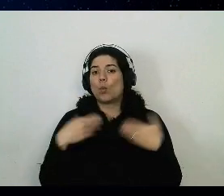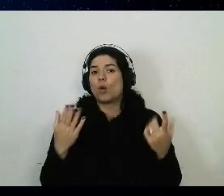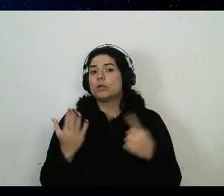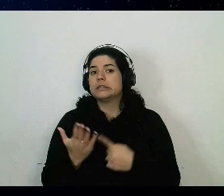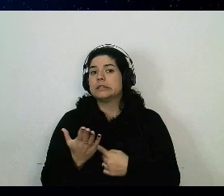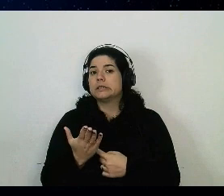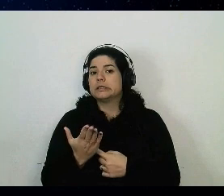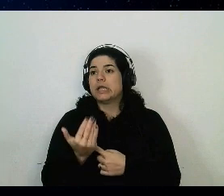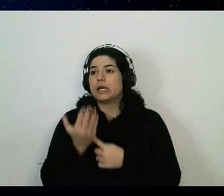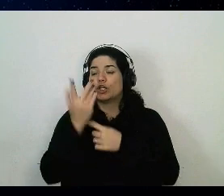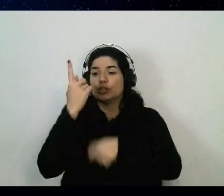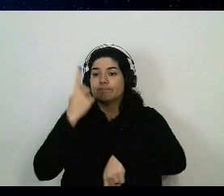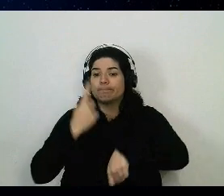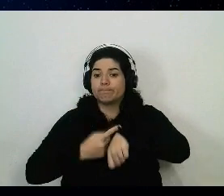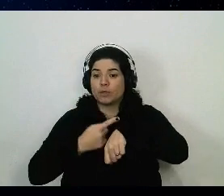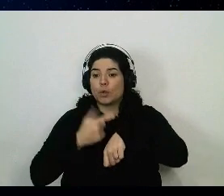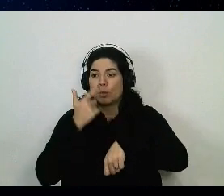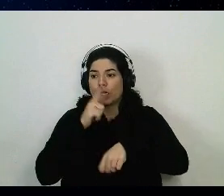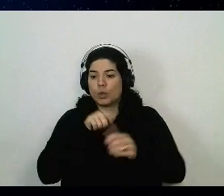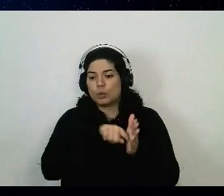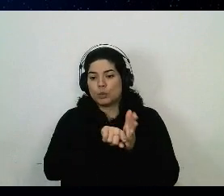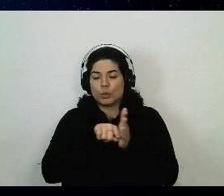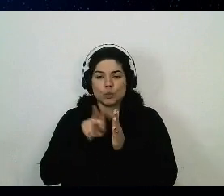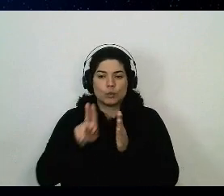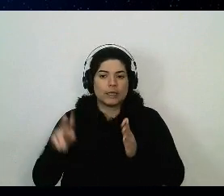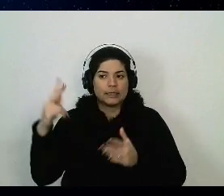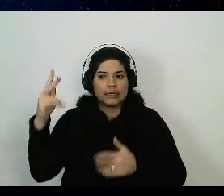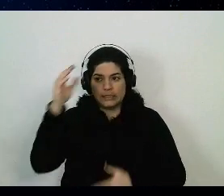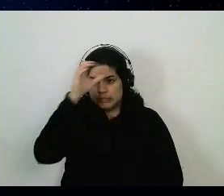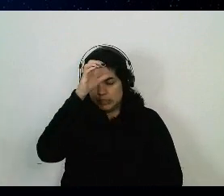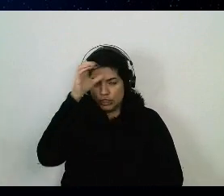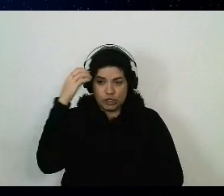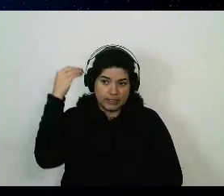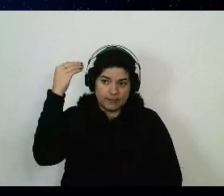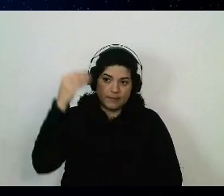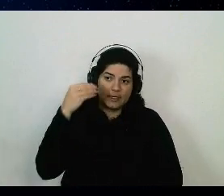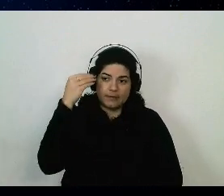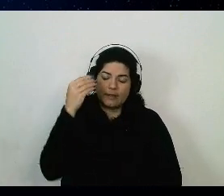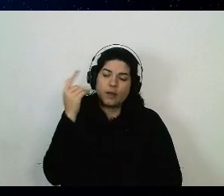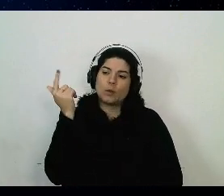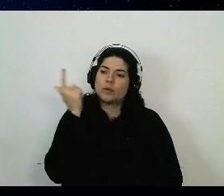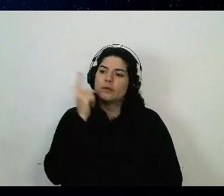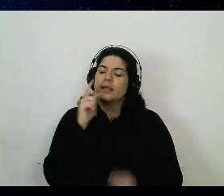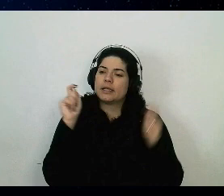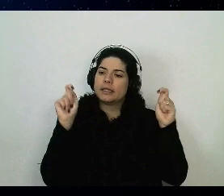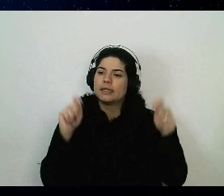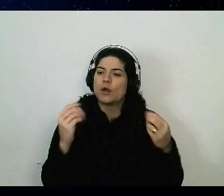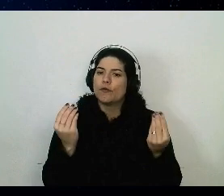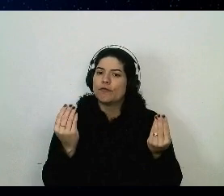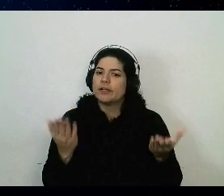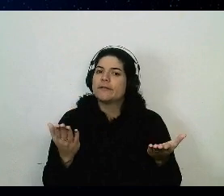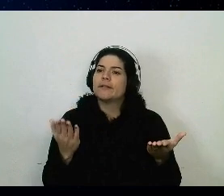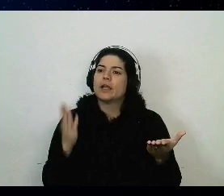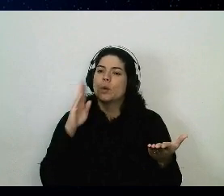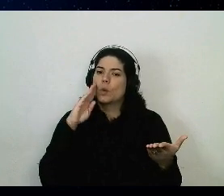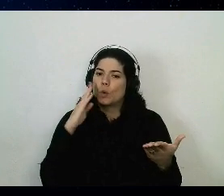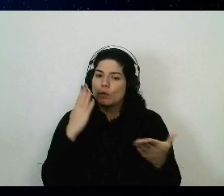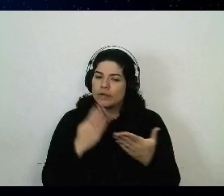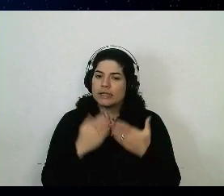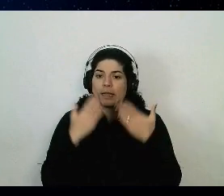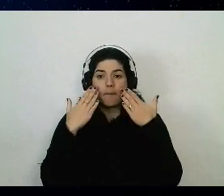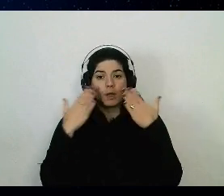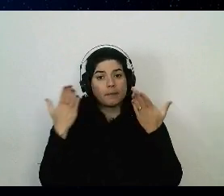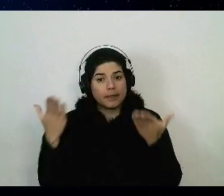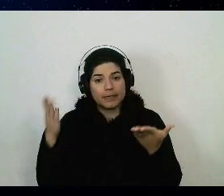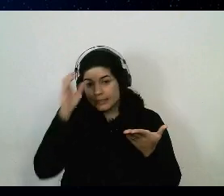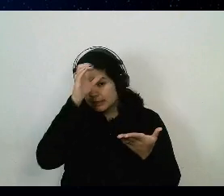gente está tornando e mapeando essa experiência do nosso cliente com que a gente dê uma credibilidade, a gente mostre para o cliente que realmente a gente